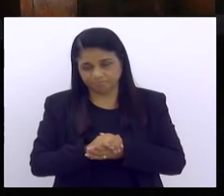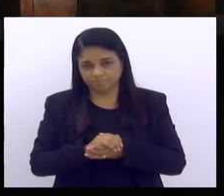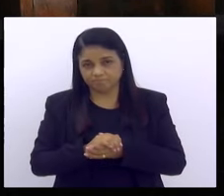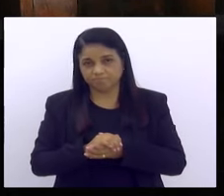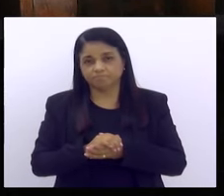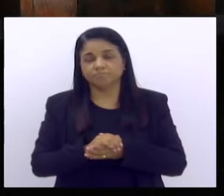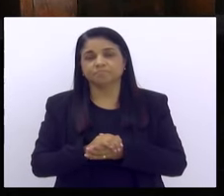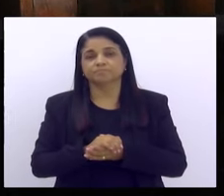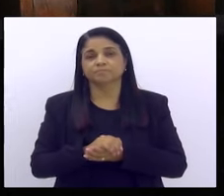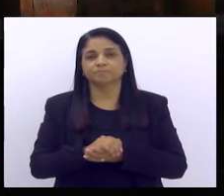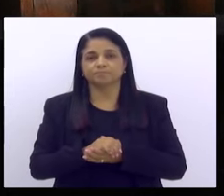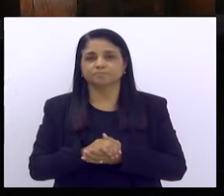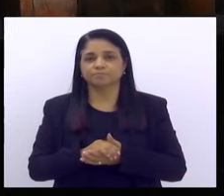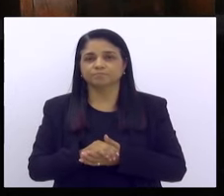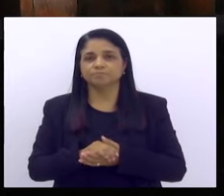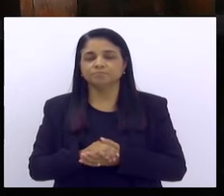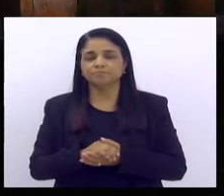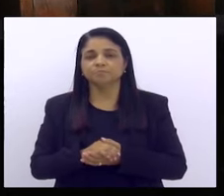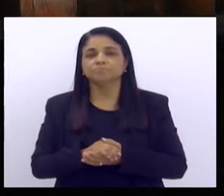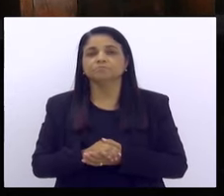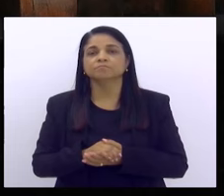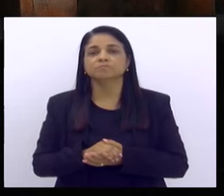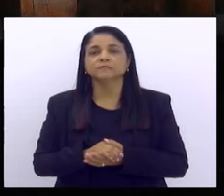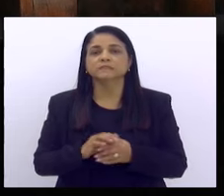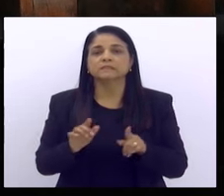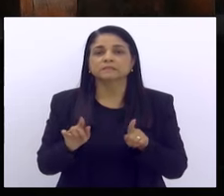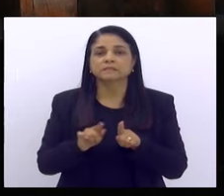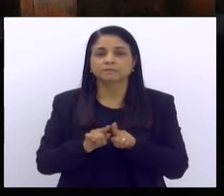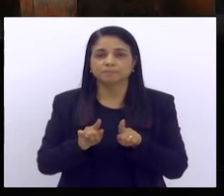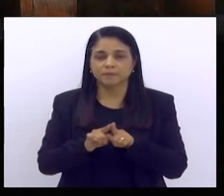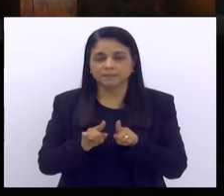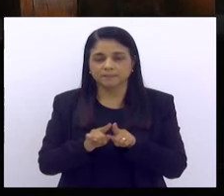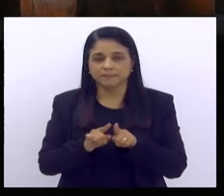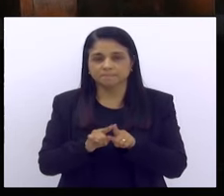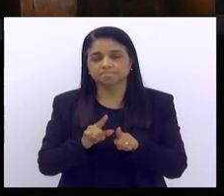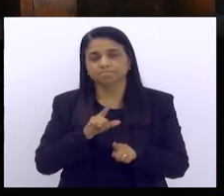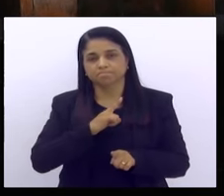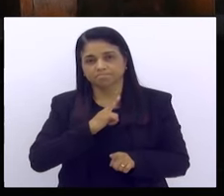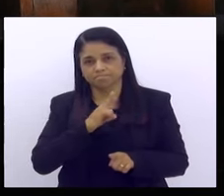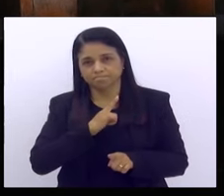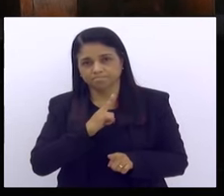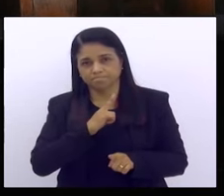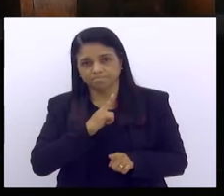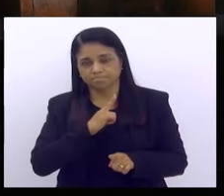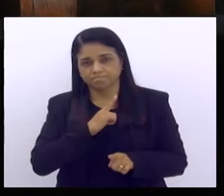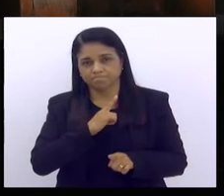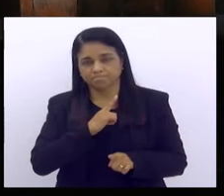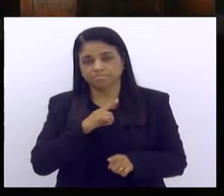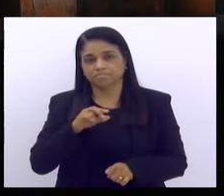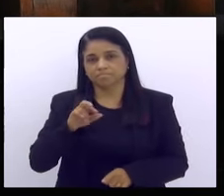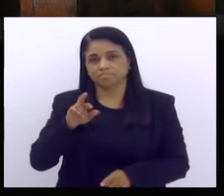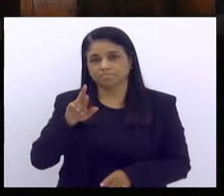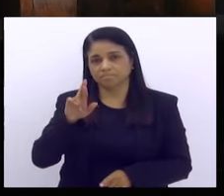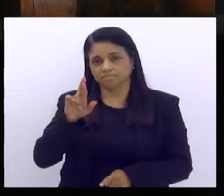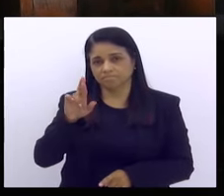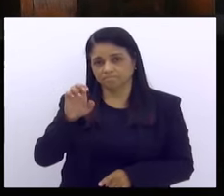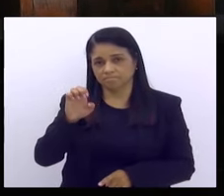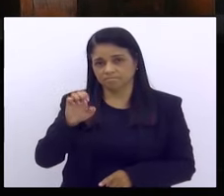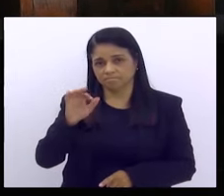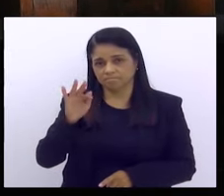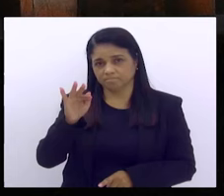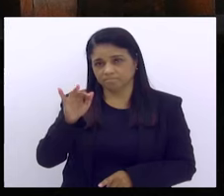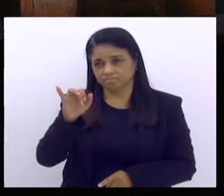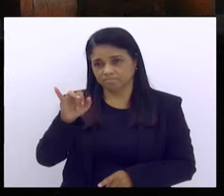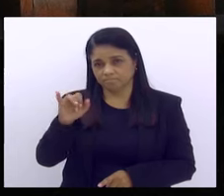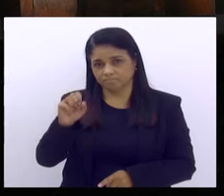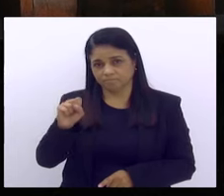para que também possa ter, né, um refis no